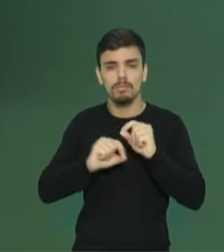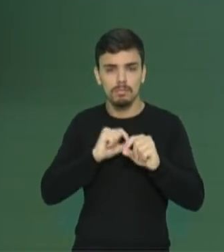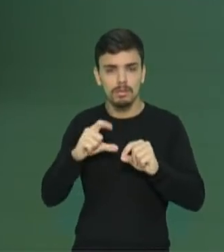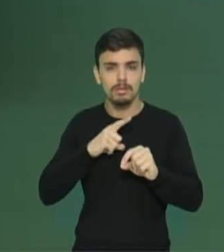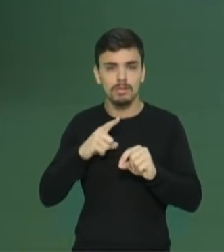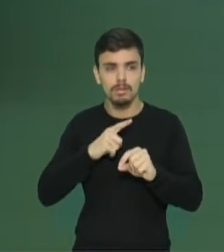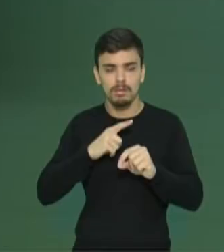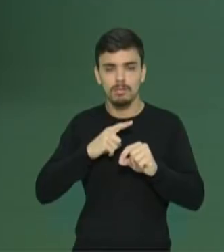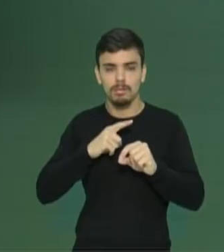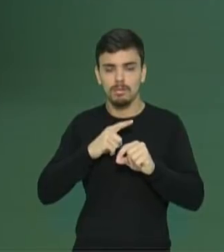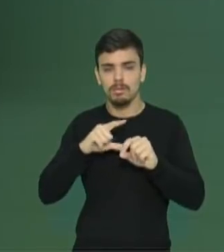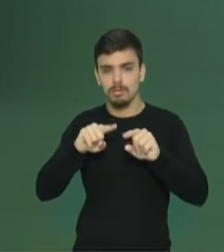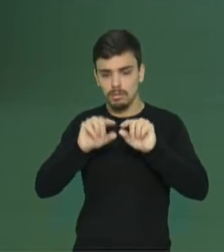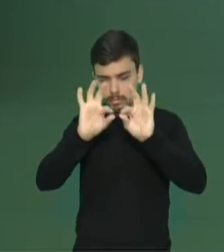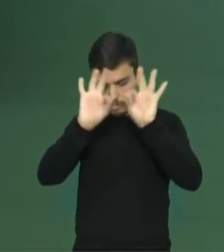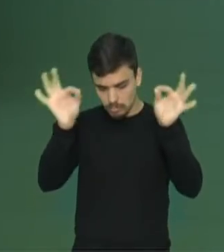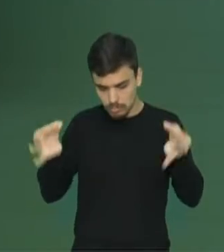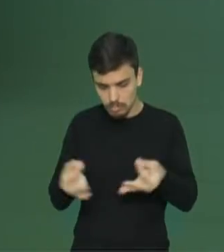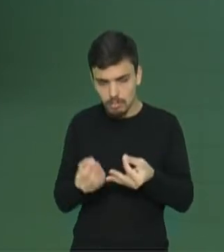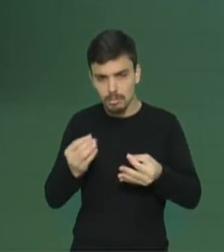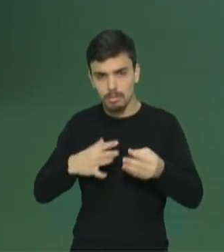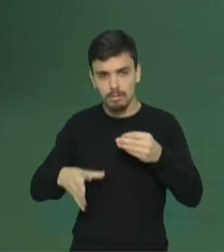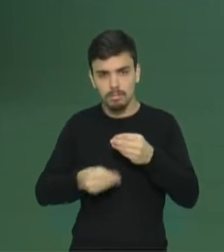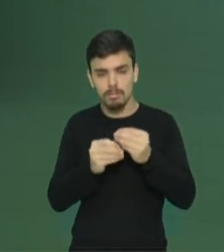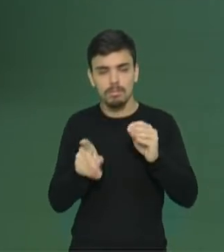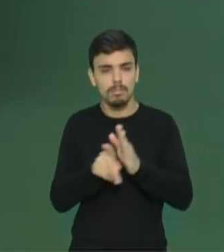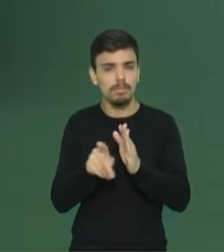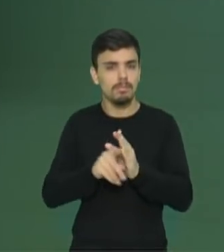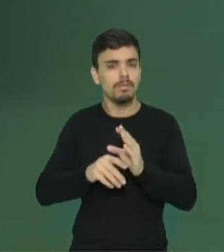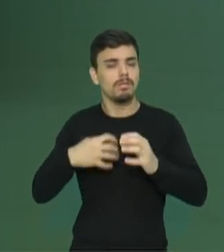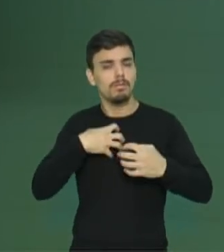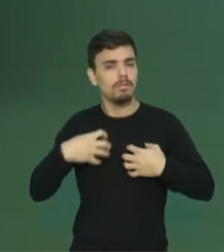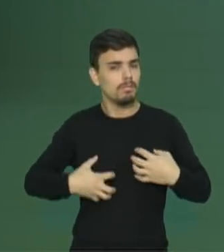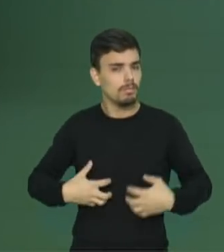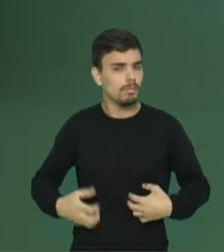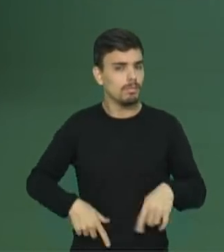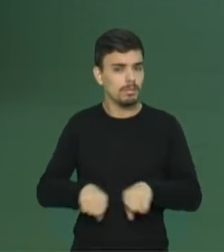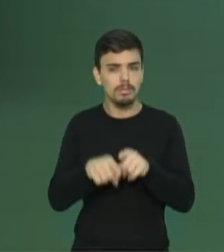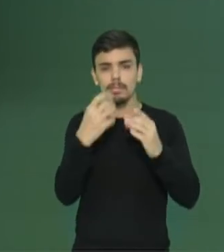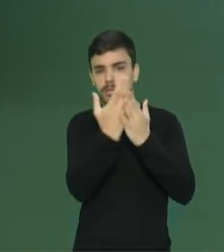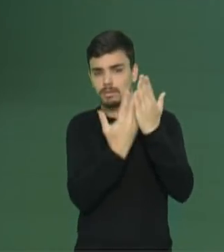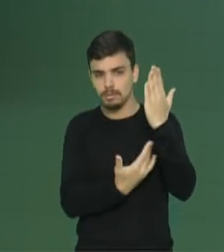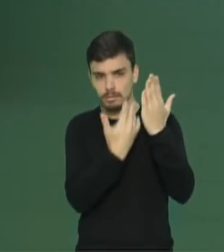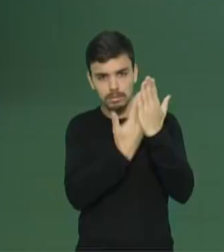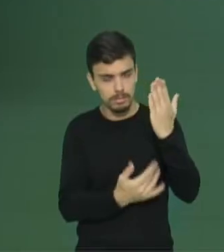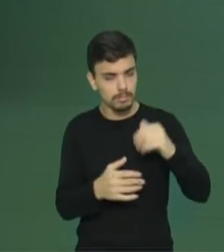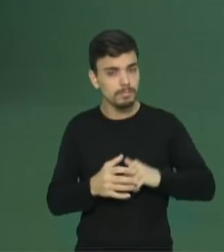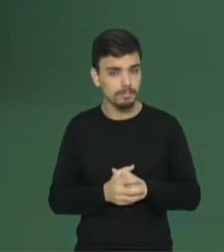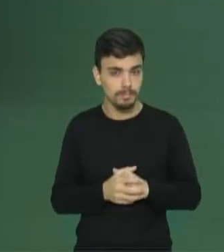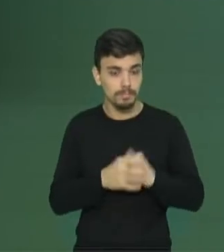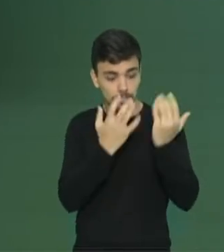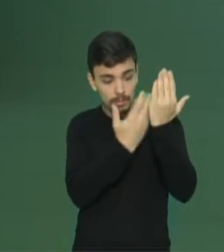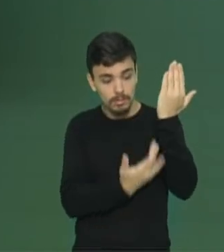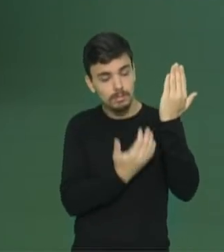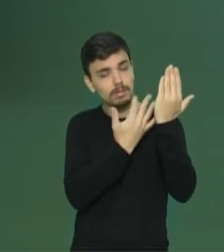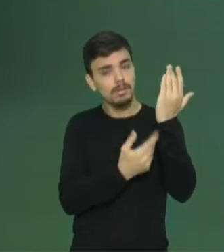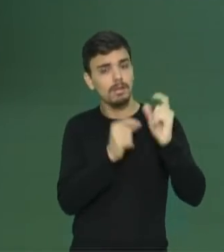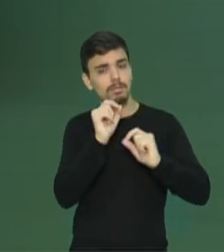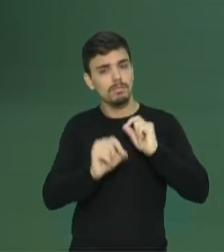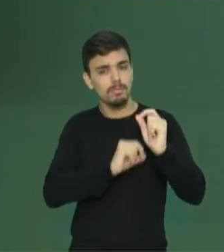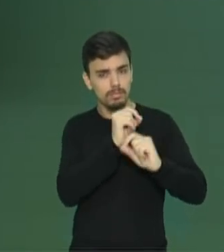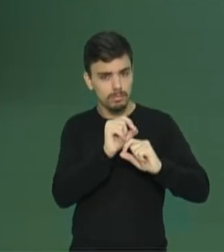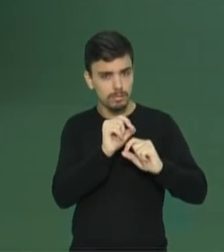uma cavidade bem delimitada, preenchida pelos órgãos e por sangue. Exatamente, o sangue deles, assim como